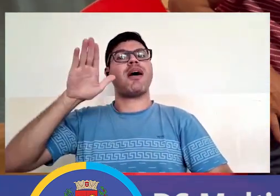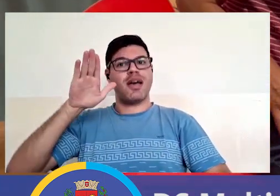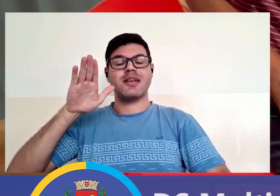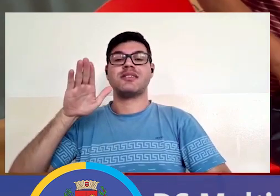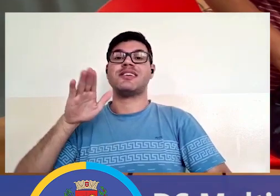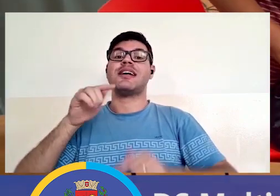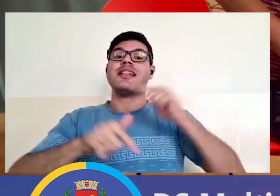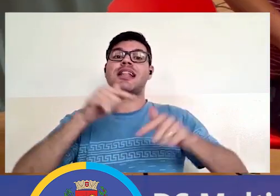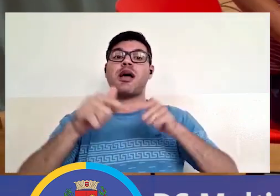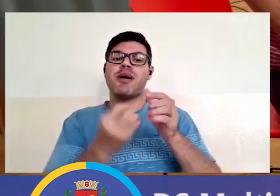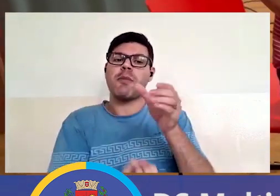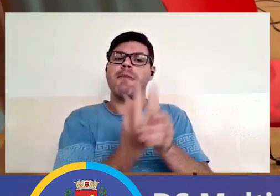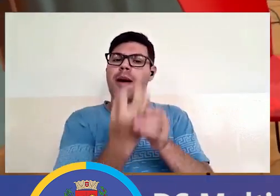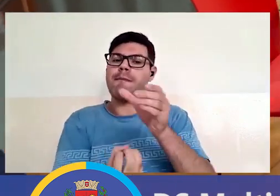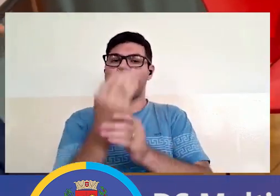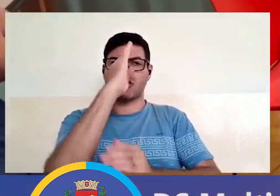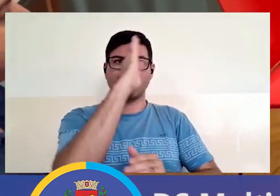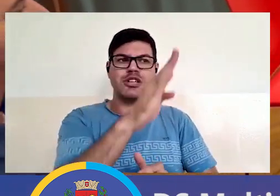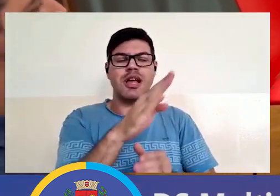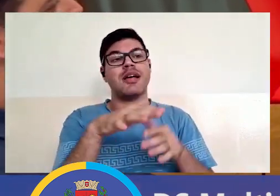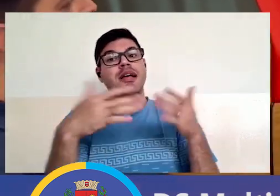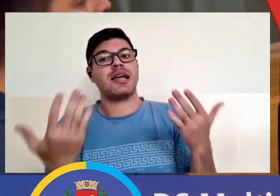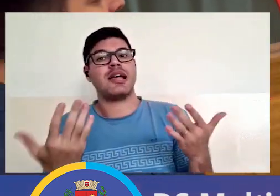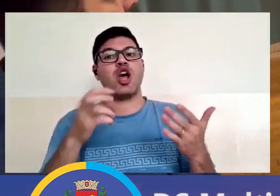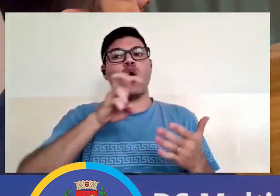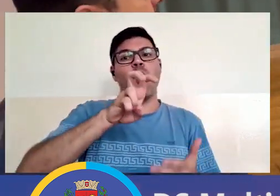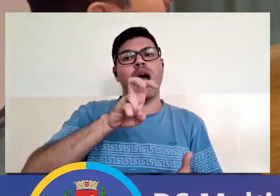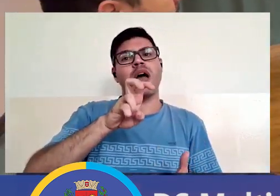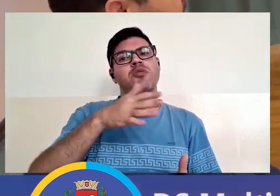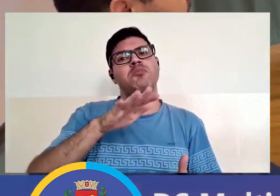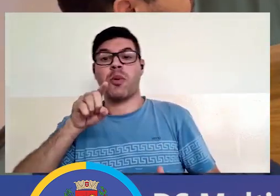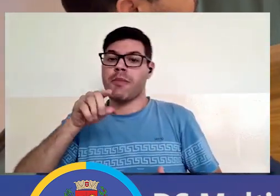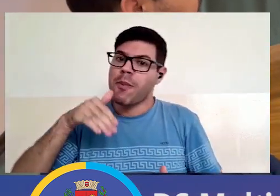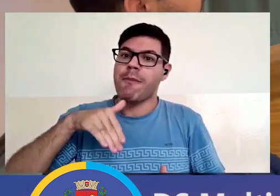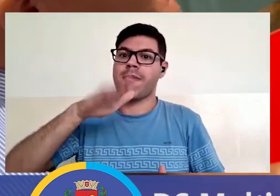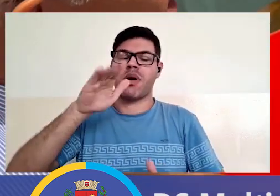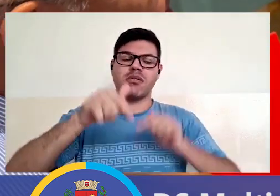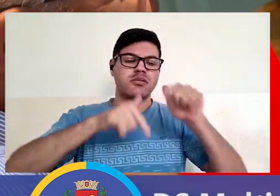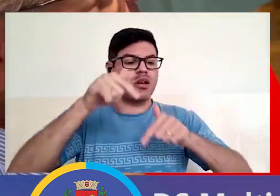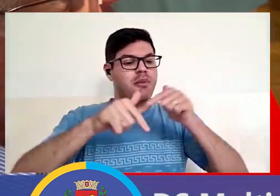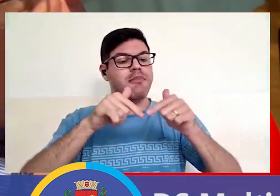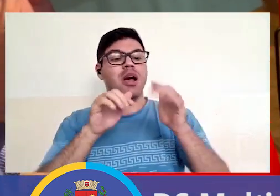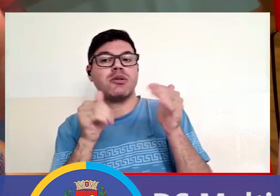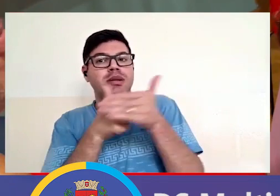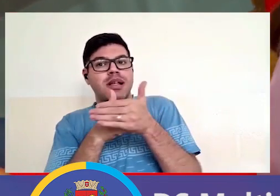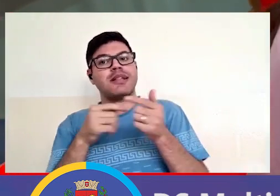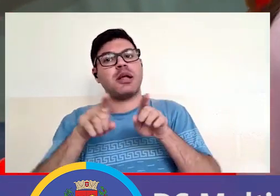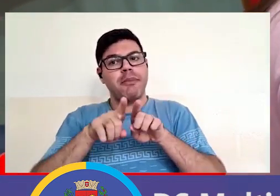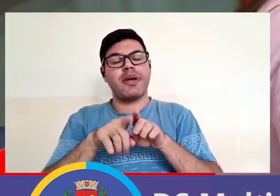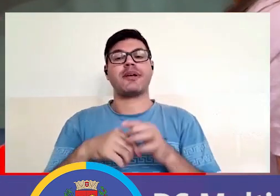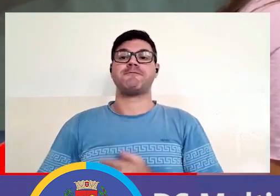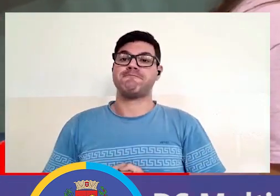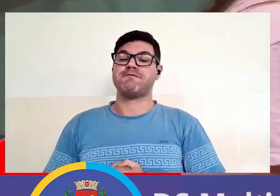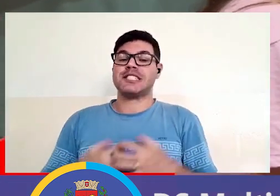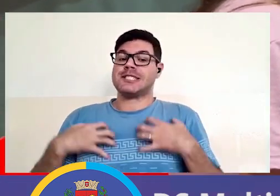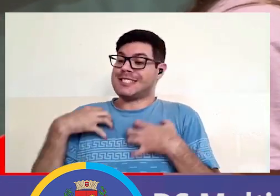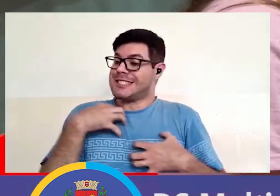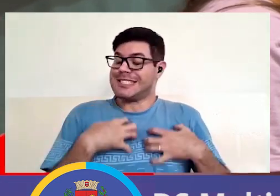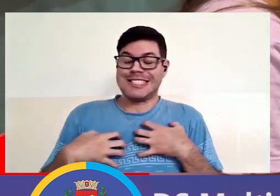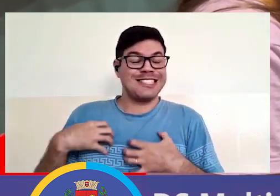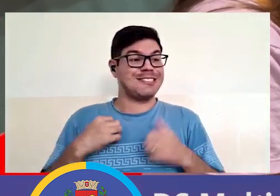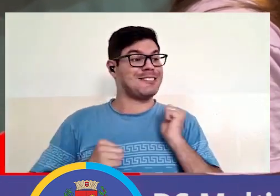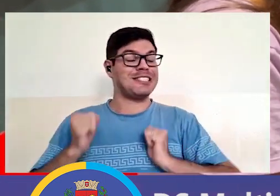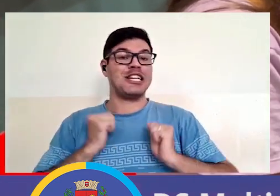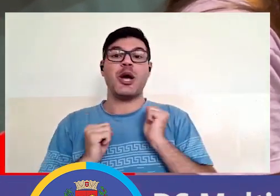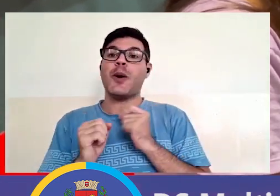gerar 1.500 empregos diretos, entre 4 mil e 5 mil empregos indiretos. Disse da nossa ansiedade, porque